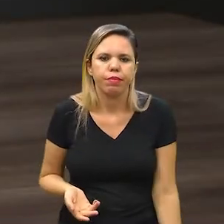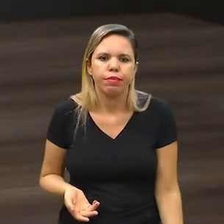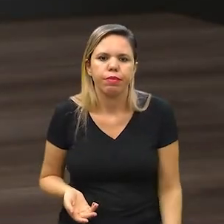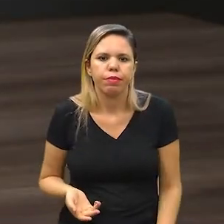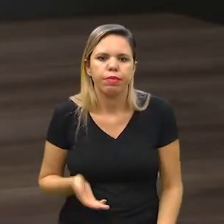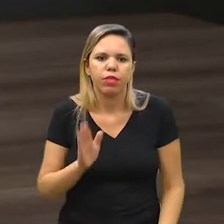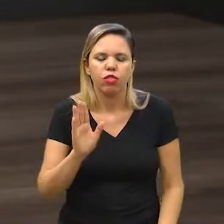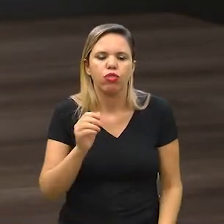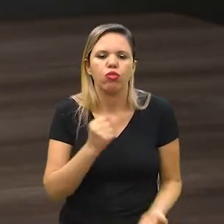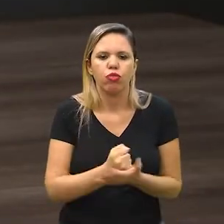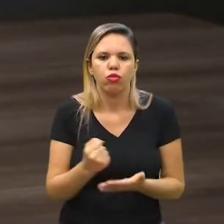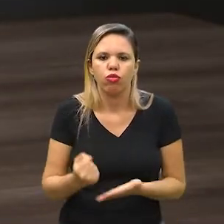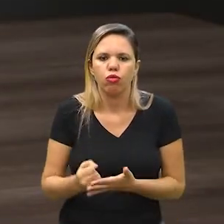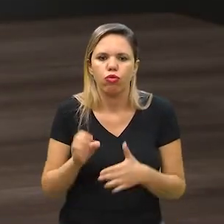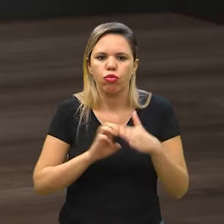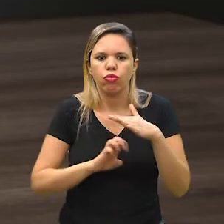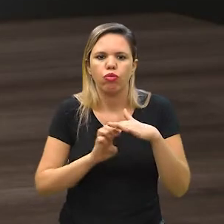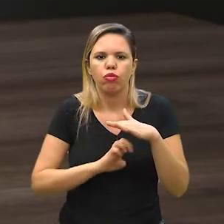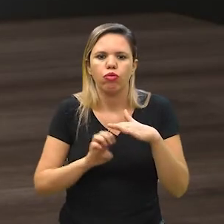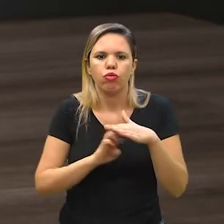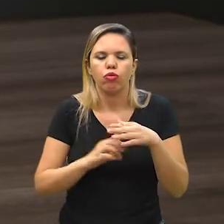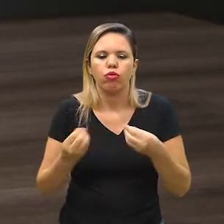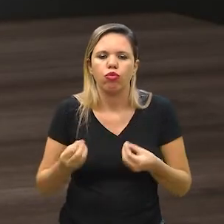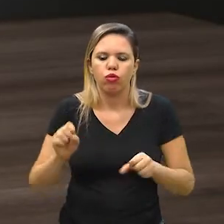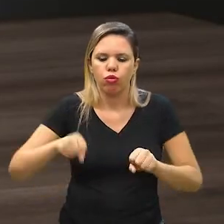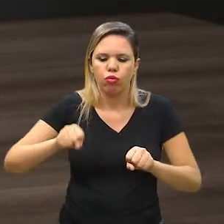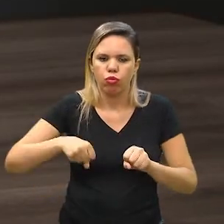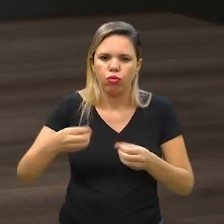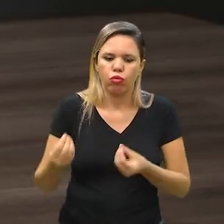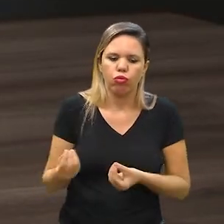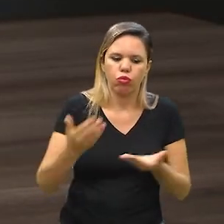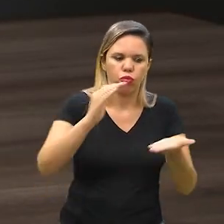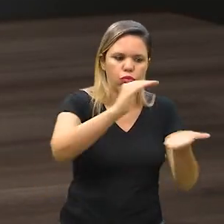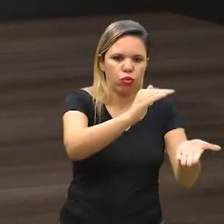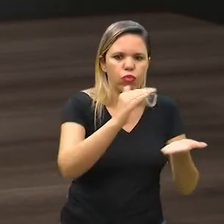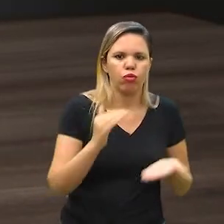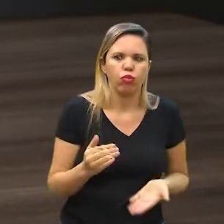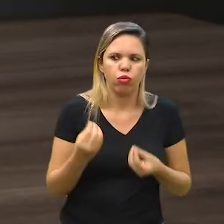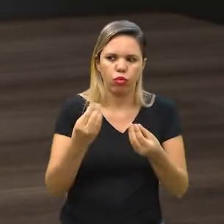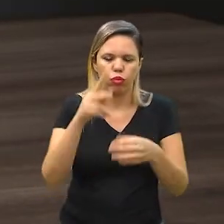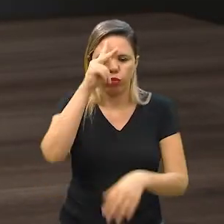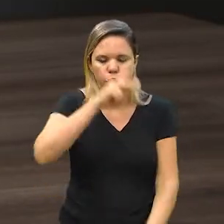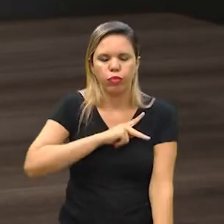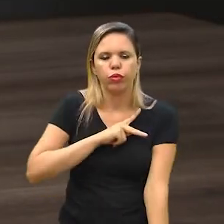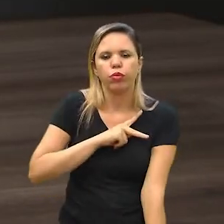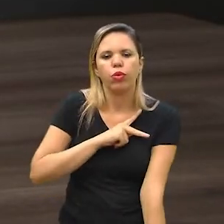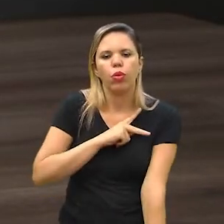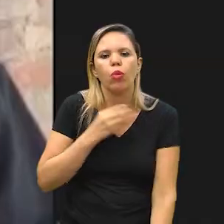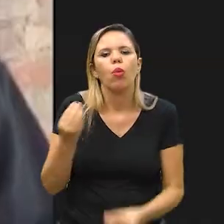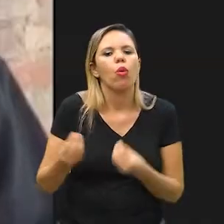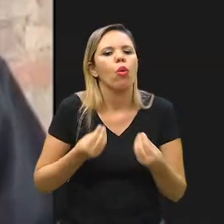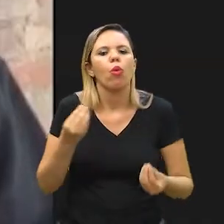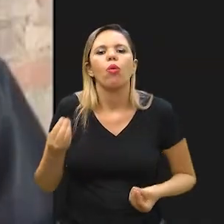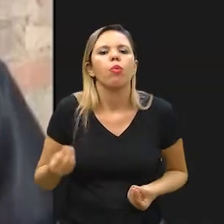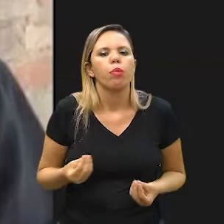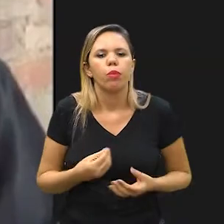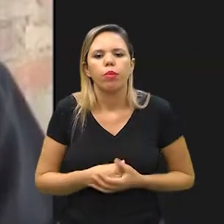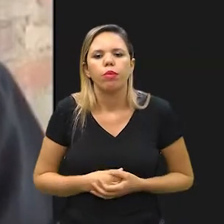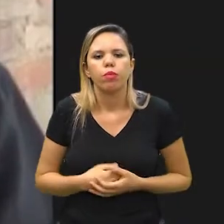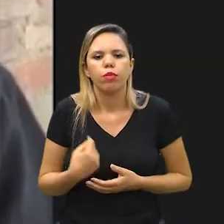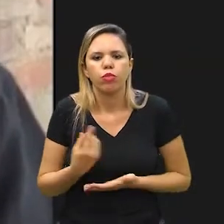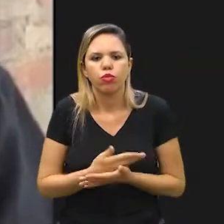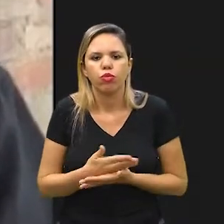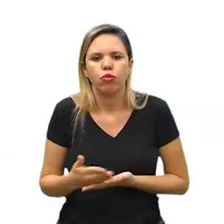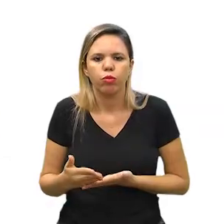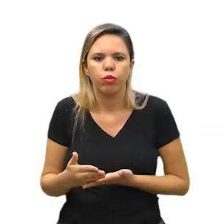Aí já contratou uma empresa de delivery ou você instituiu a entrega própria? Como foi isso? Aí a gente